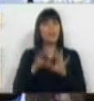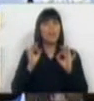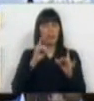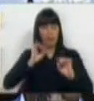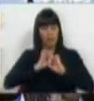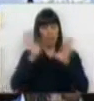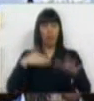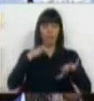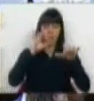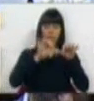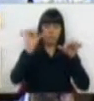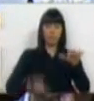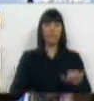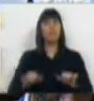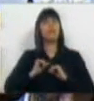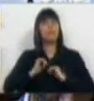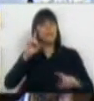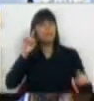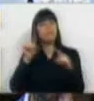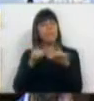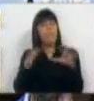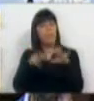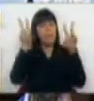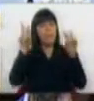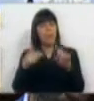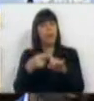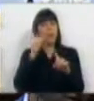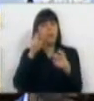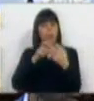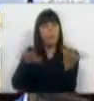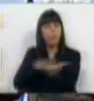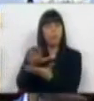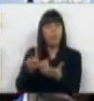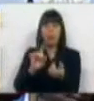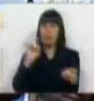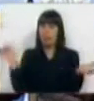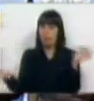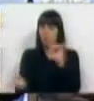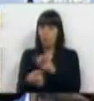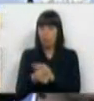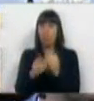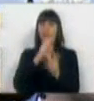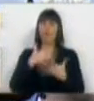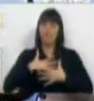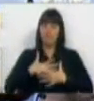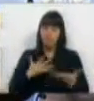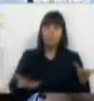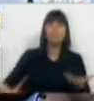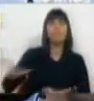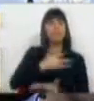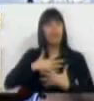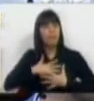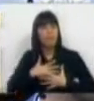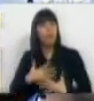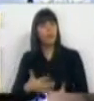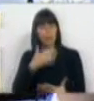meridiana clareza da minha intervenção, o meu propósito não, sobre esta matéria não é polemizar e, antes pelo contrário, congregar vontades e,